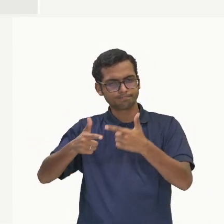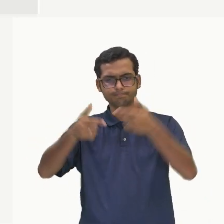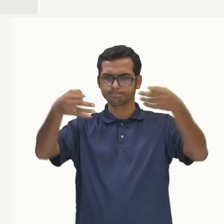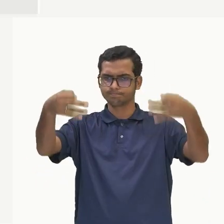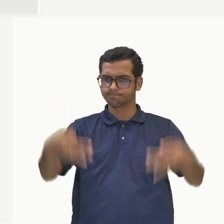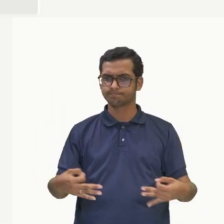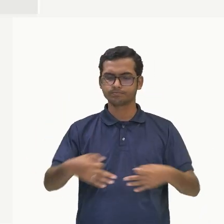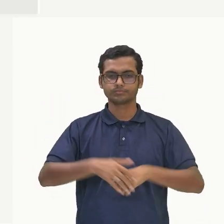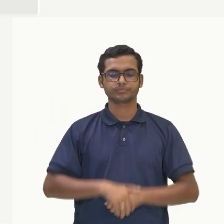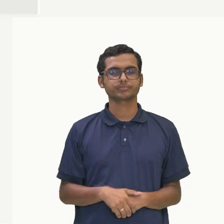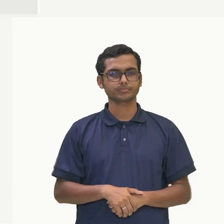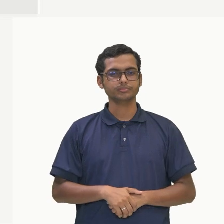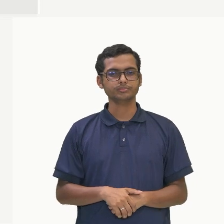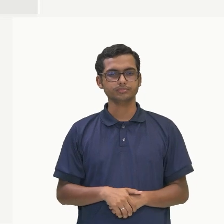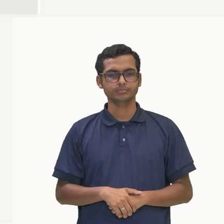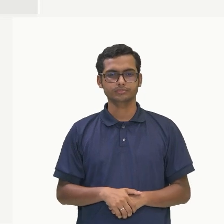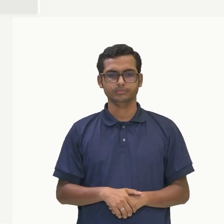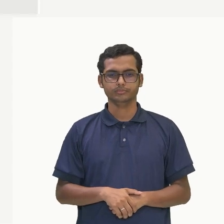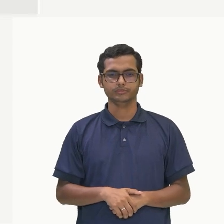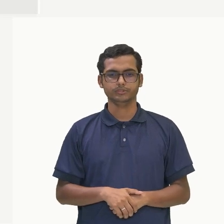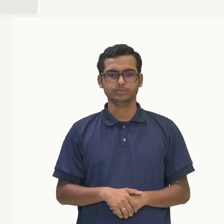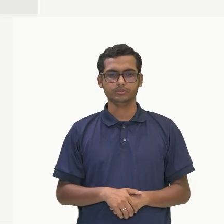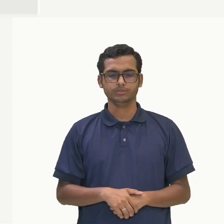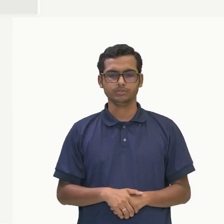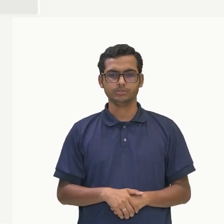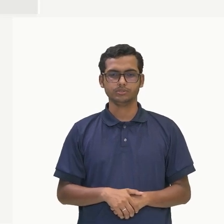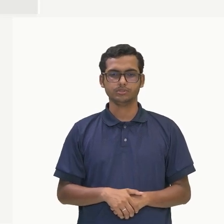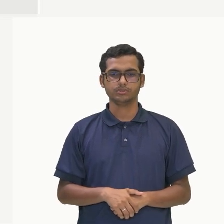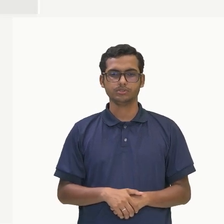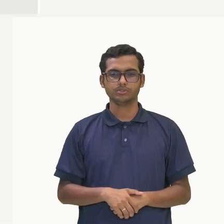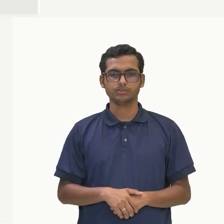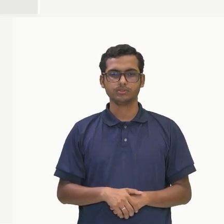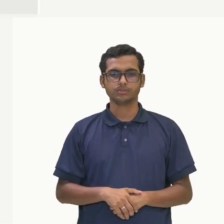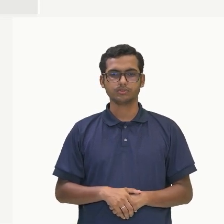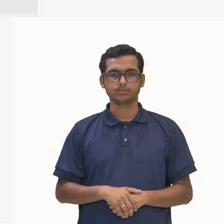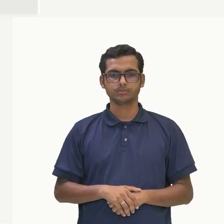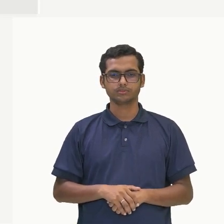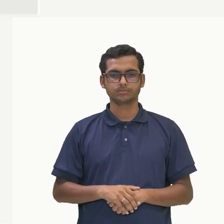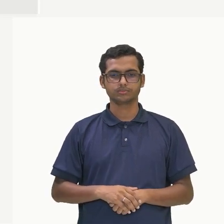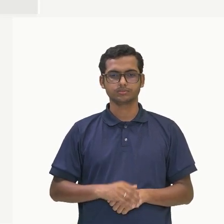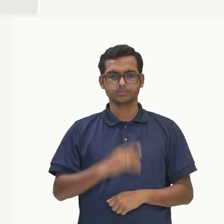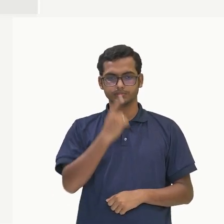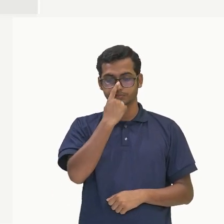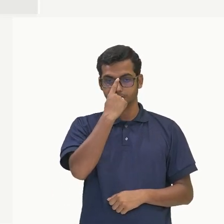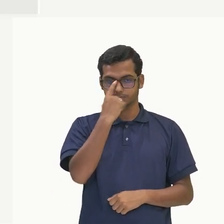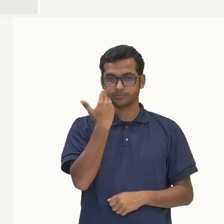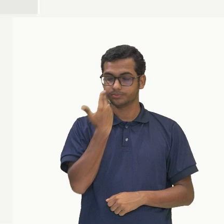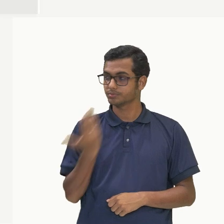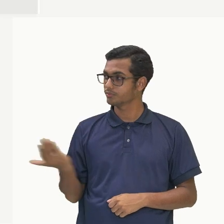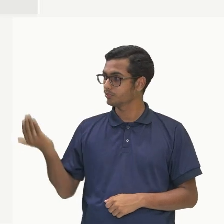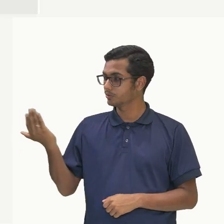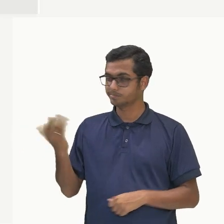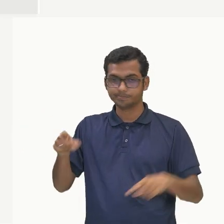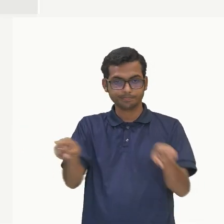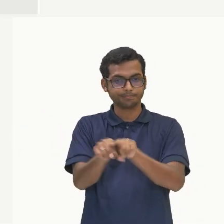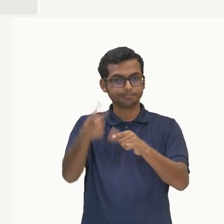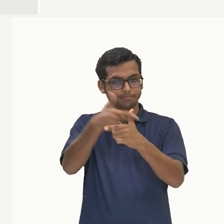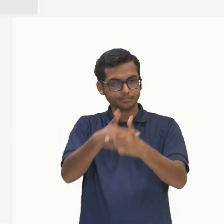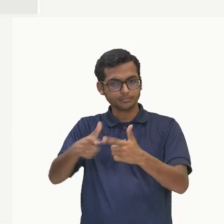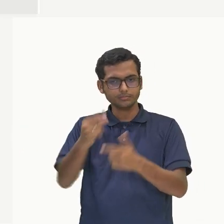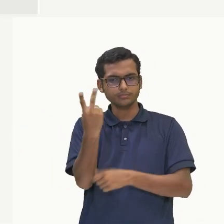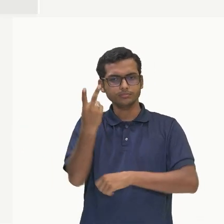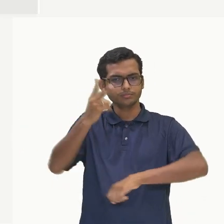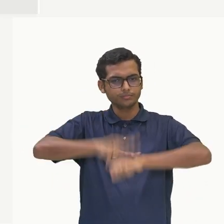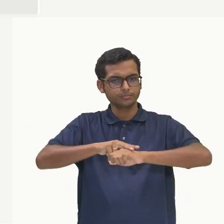Então, nesse caso, se aqui dividiu 2 vezes, aqui também divide 2 vezes e aqui